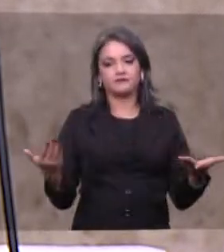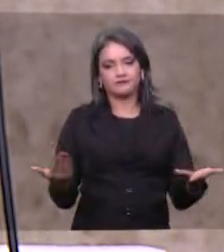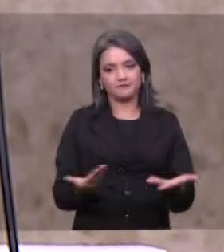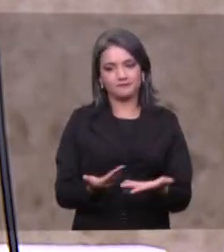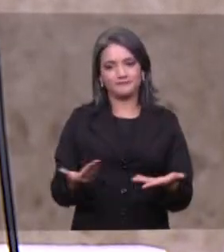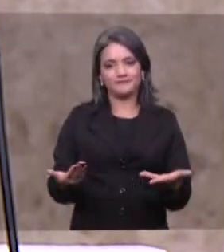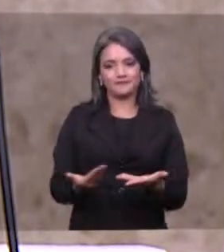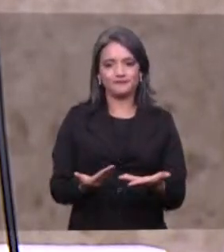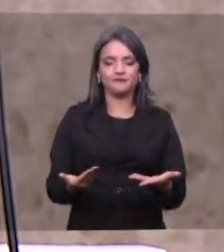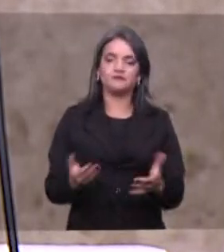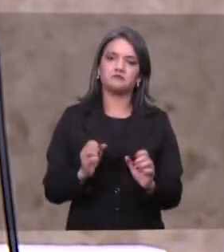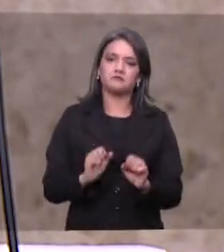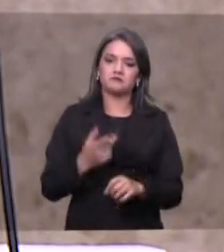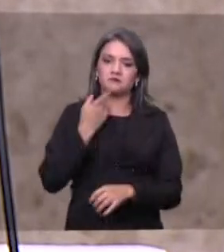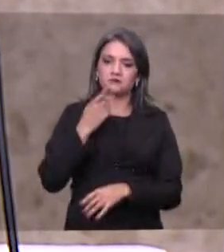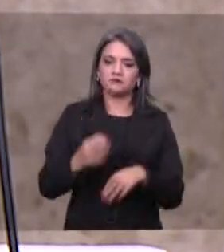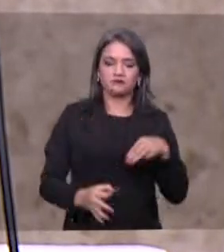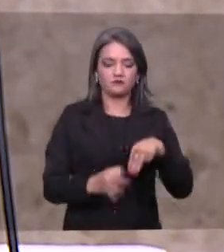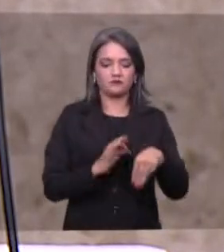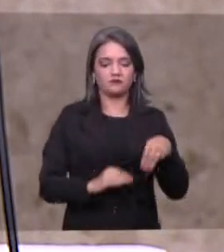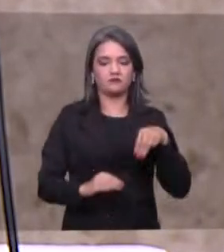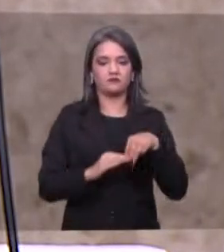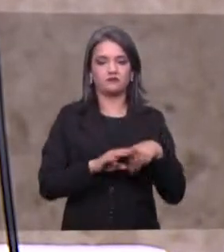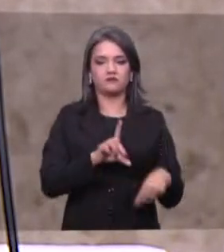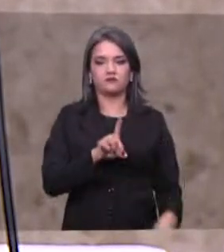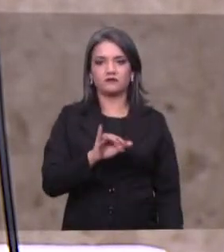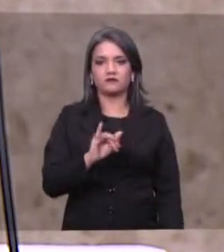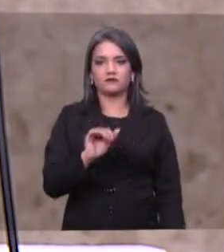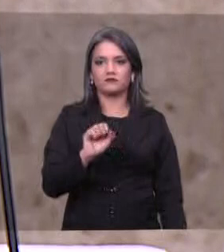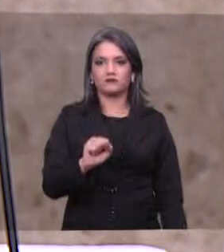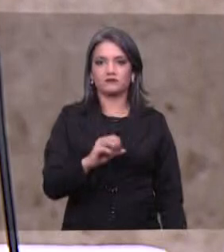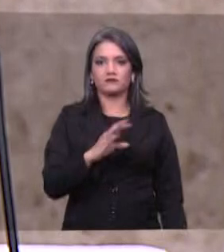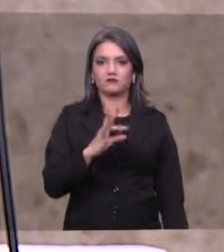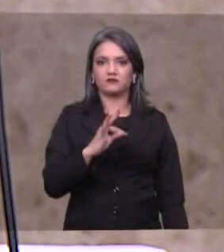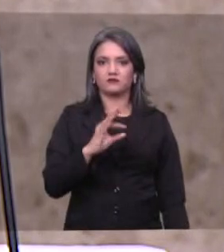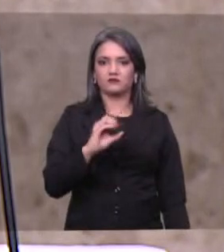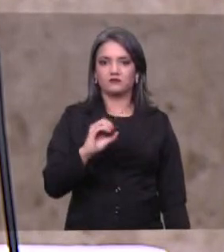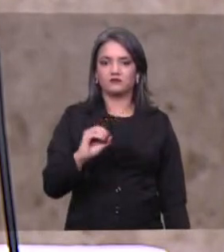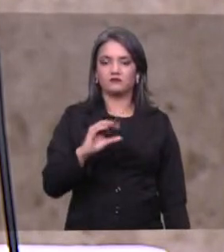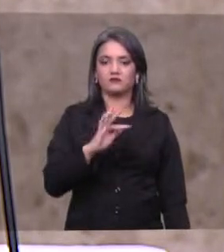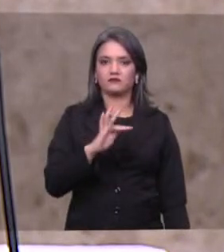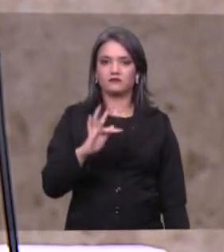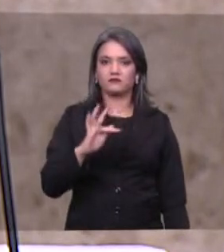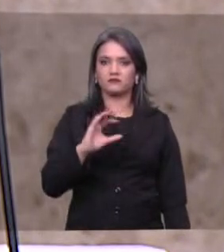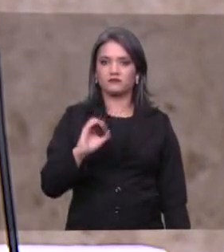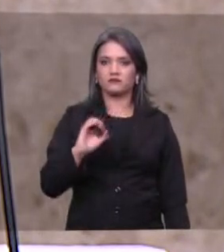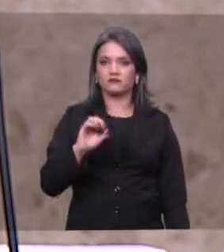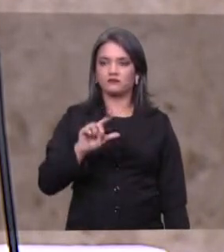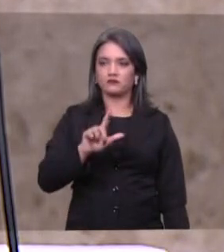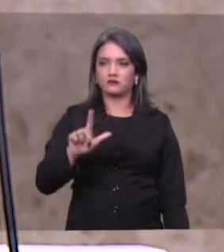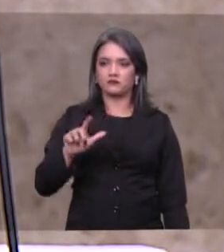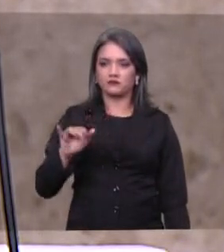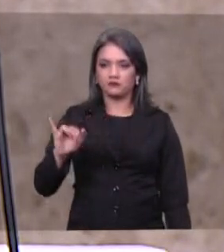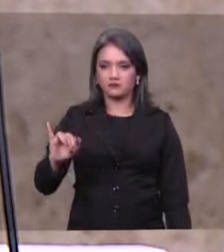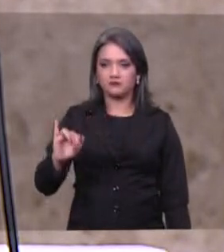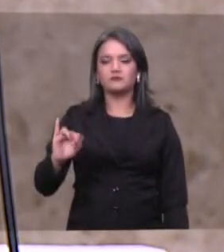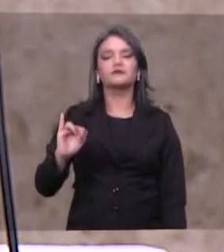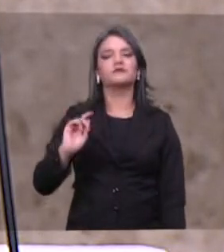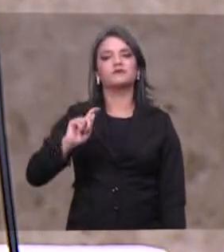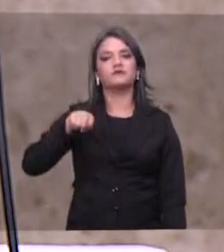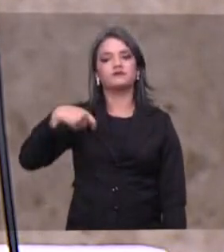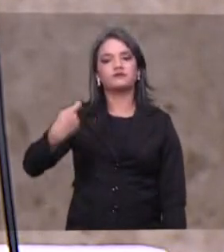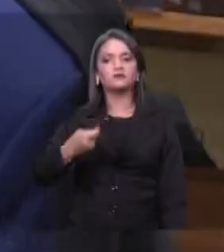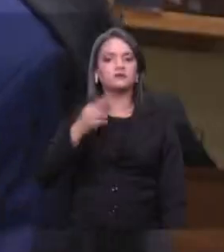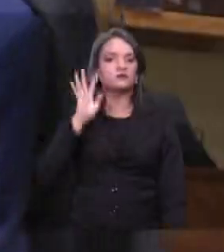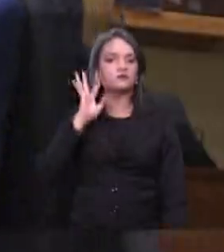desde logo, passo a palavra ao ministro Dias Toffoli para que, né, proceda, enfim, que dê continuidade a seu voto.